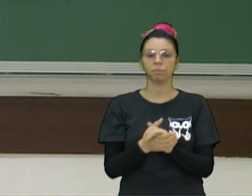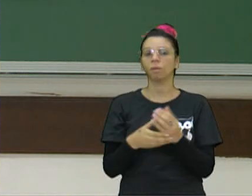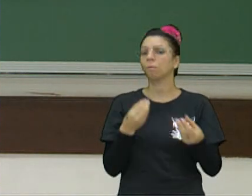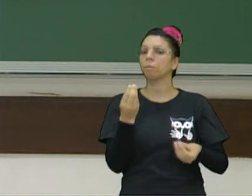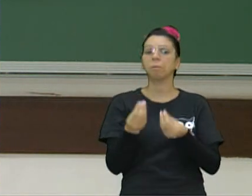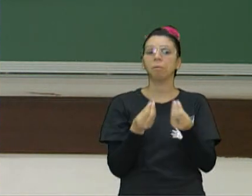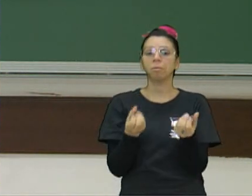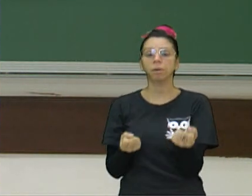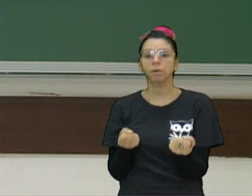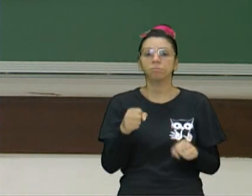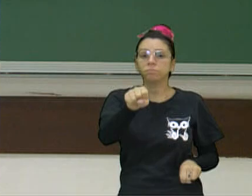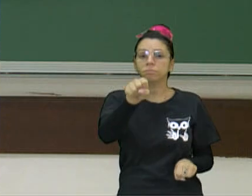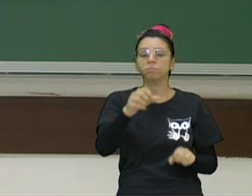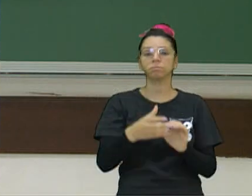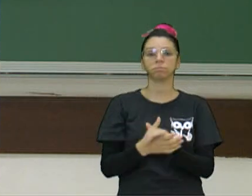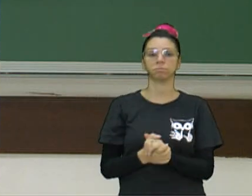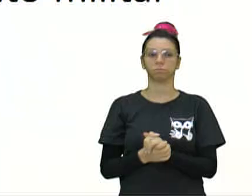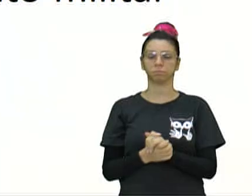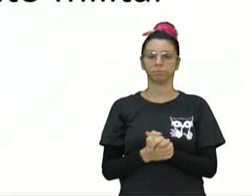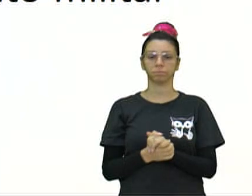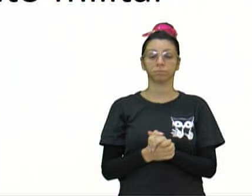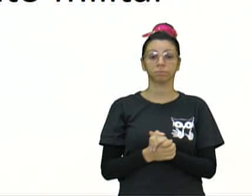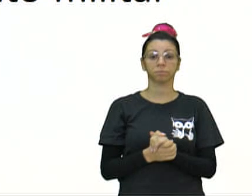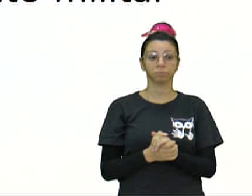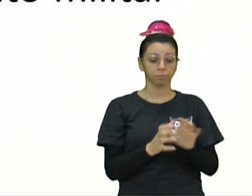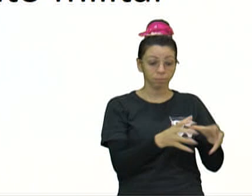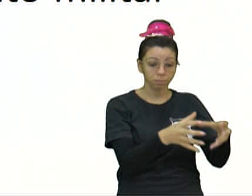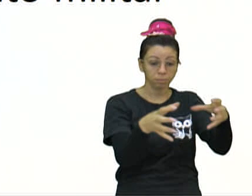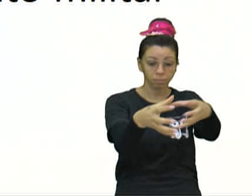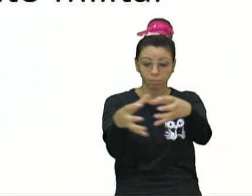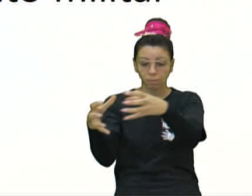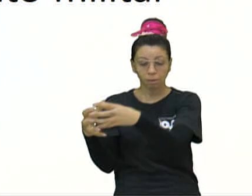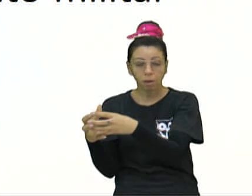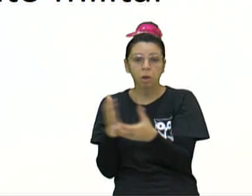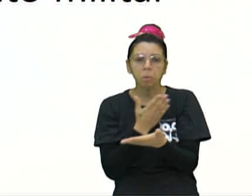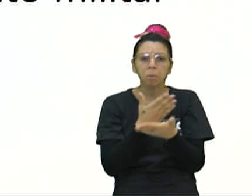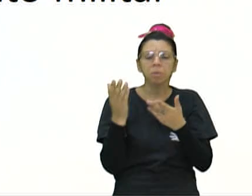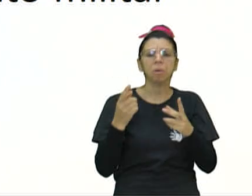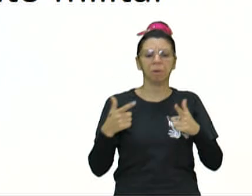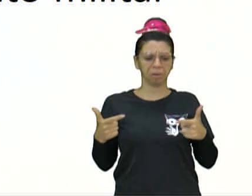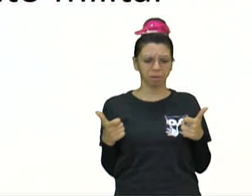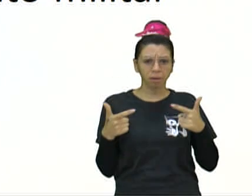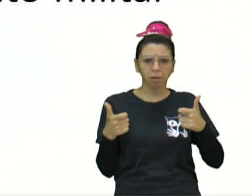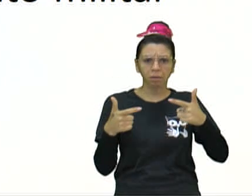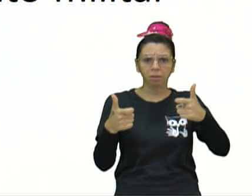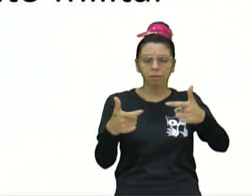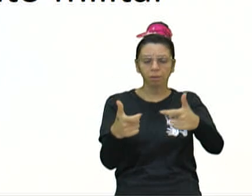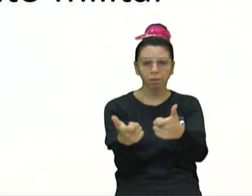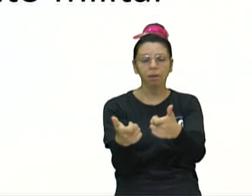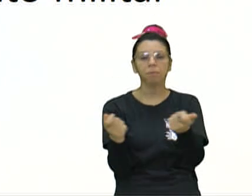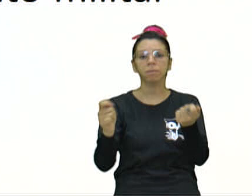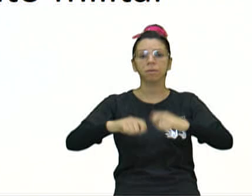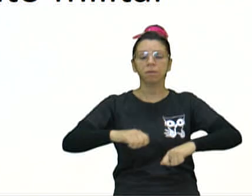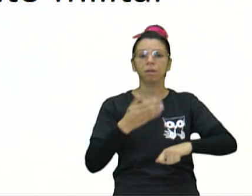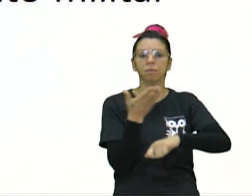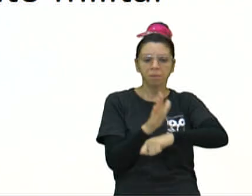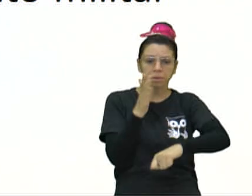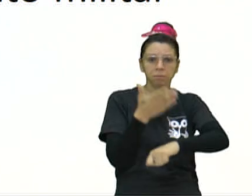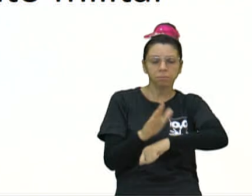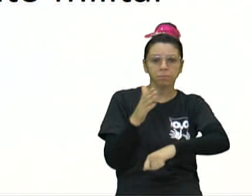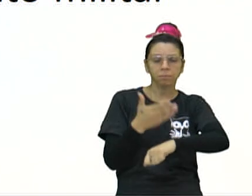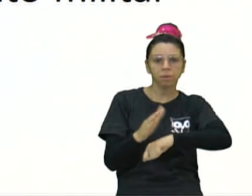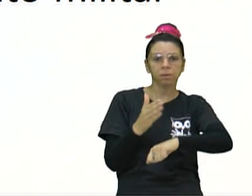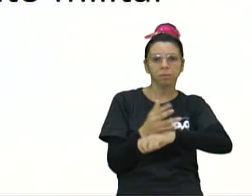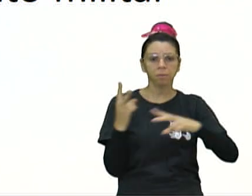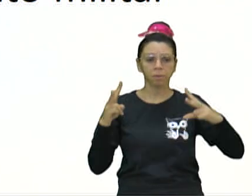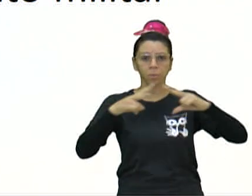esses primeiros reinos? Então esses 3 reinos, eles entravam frequentemente em guerra e investiam em alto treinamento militar e marcial. Então